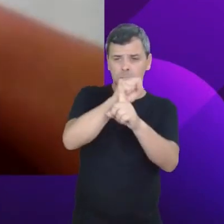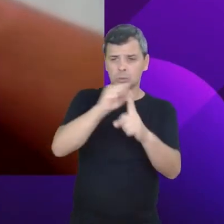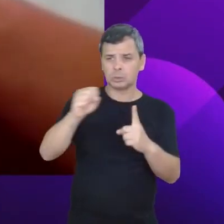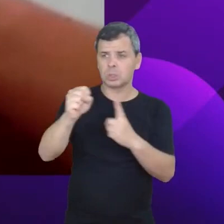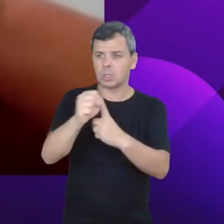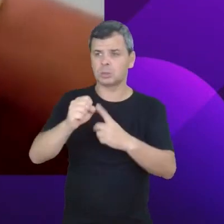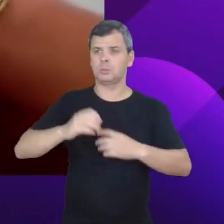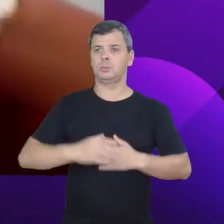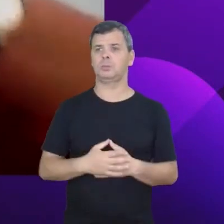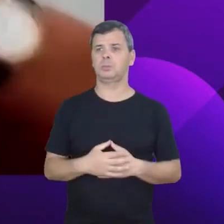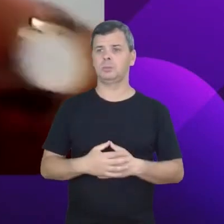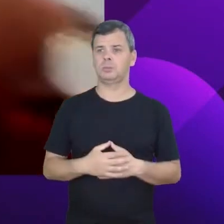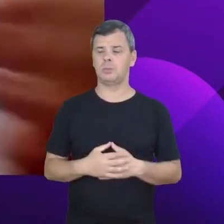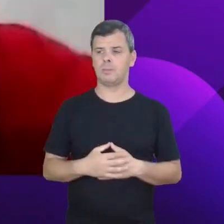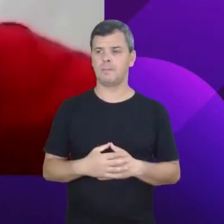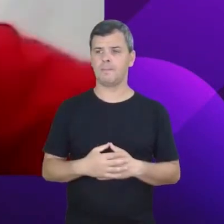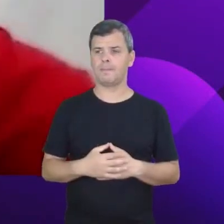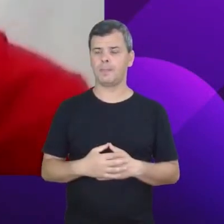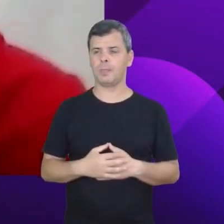sociedade,